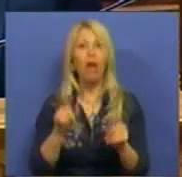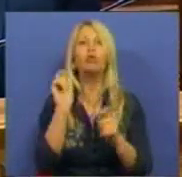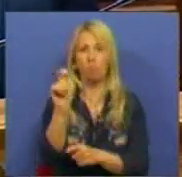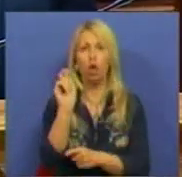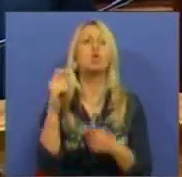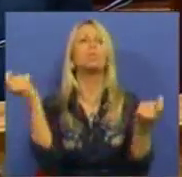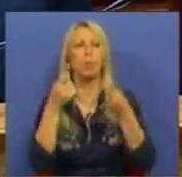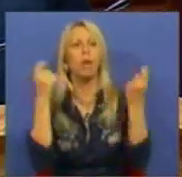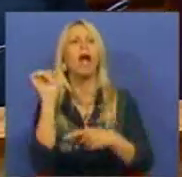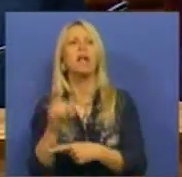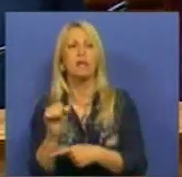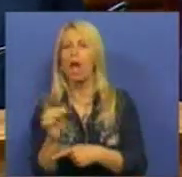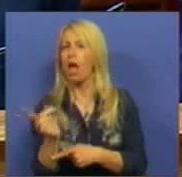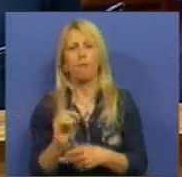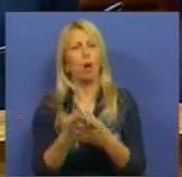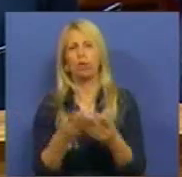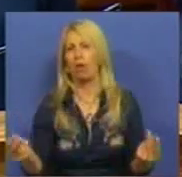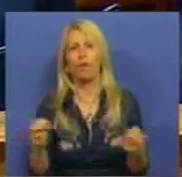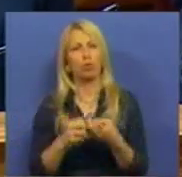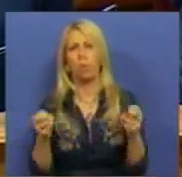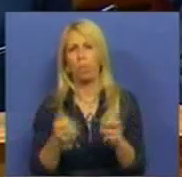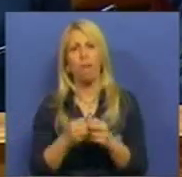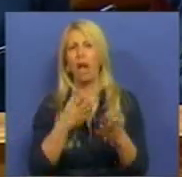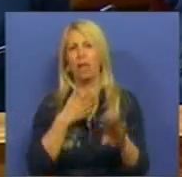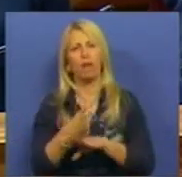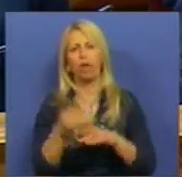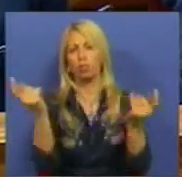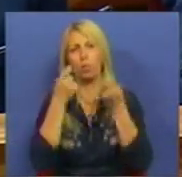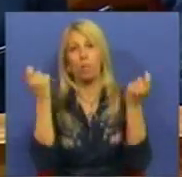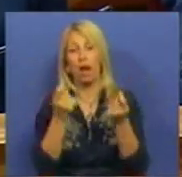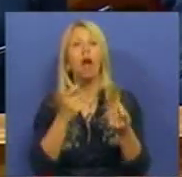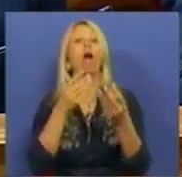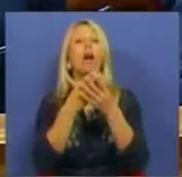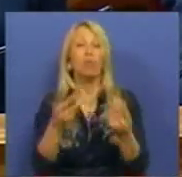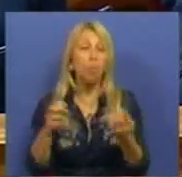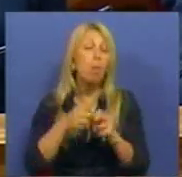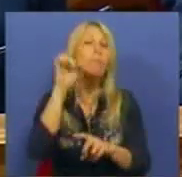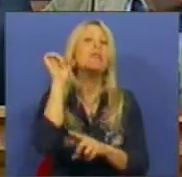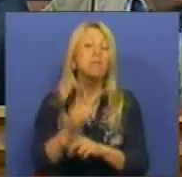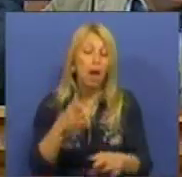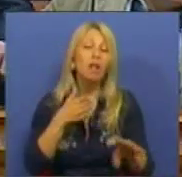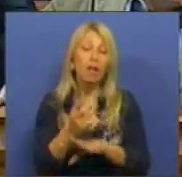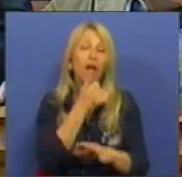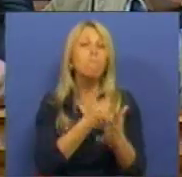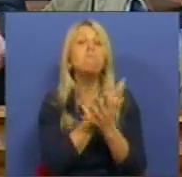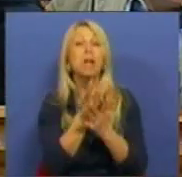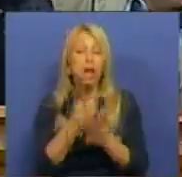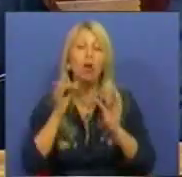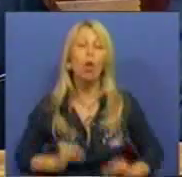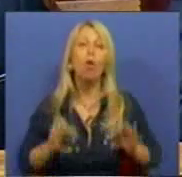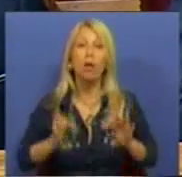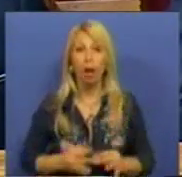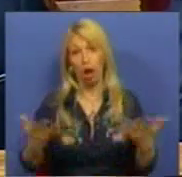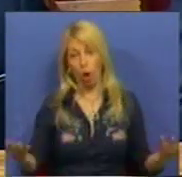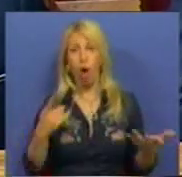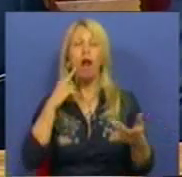não resolvemos problemas com propaganda. Resolvemos problemas com medidas concretas. E sobre as medidas de fundo, não houve